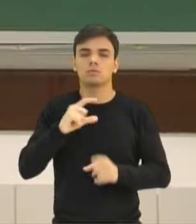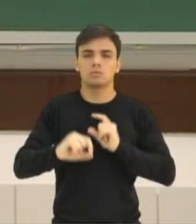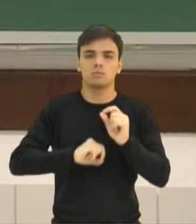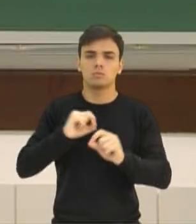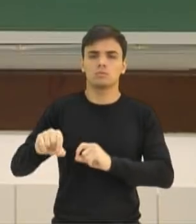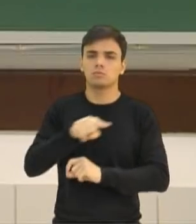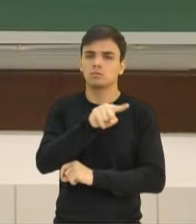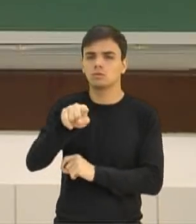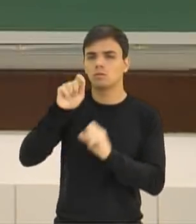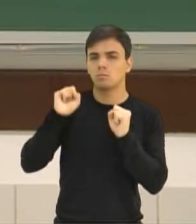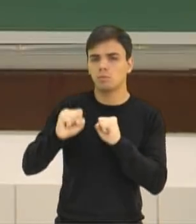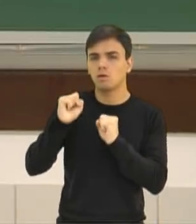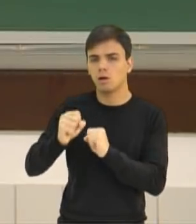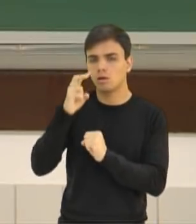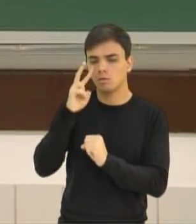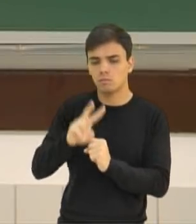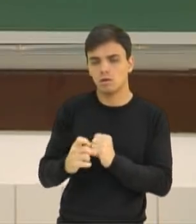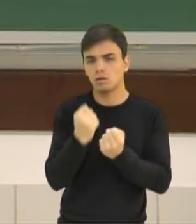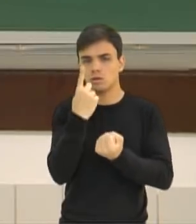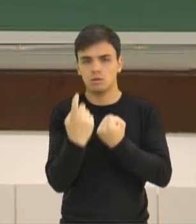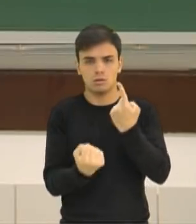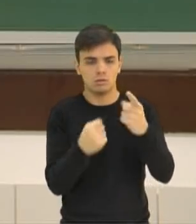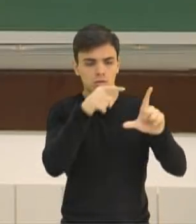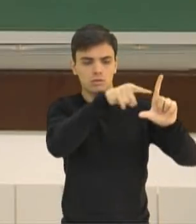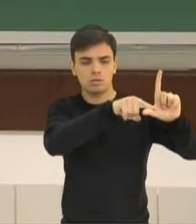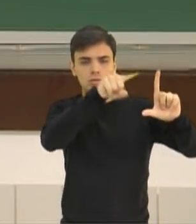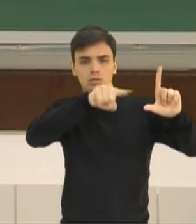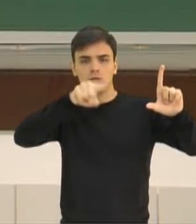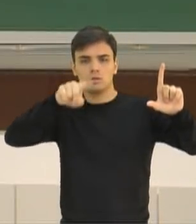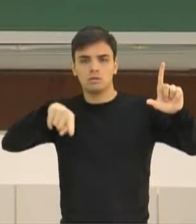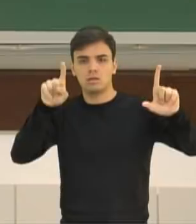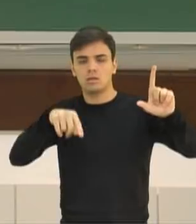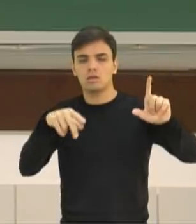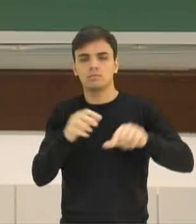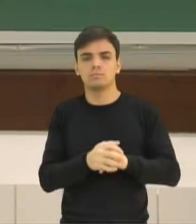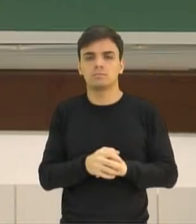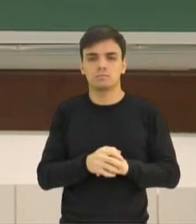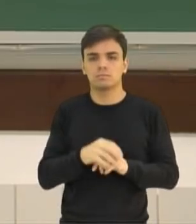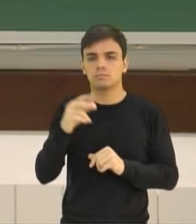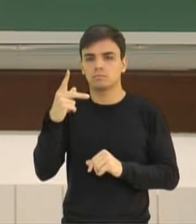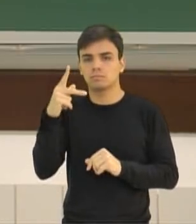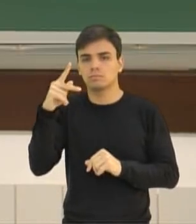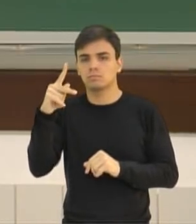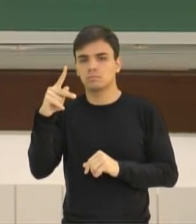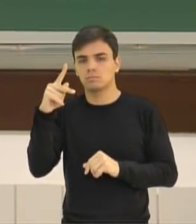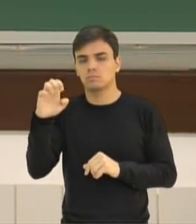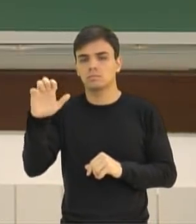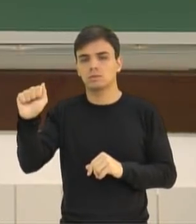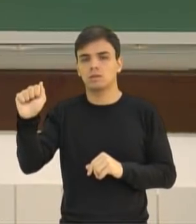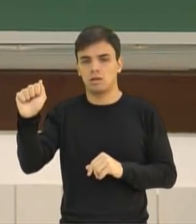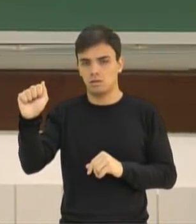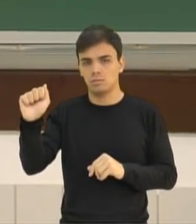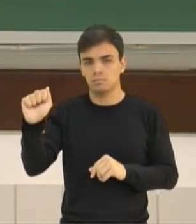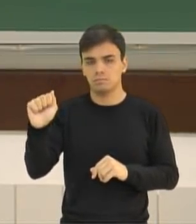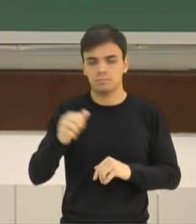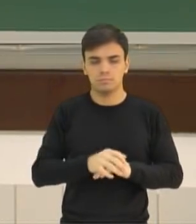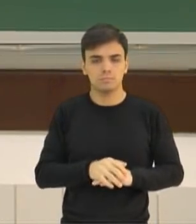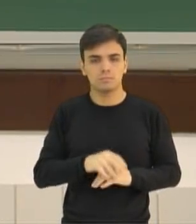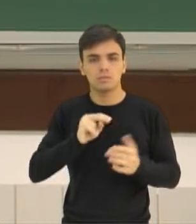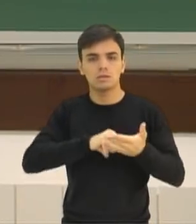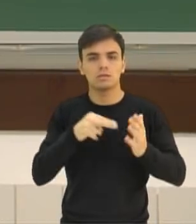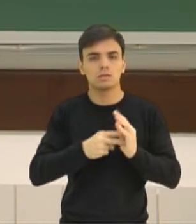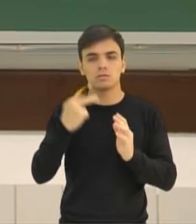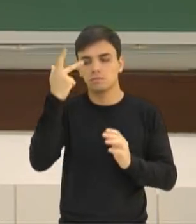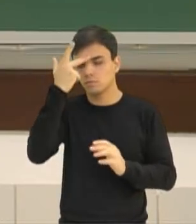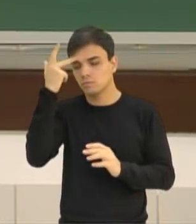que vocês podem ver em algum gráfico, algum mapa ali, é PEA, né, a sigla, População Economicamente Ativa. É aquele grupo